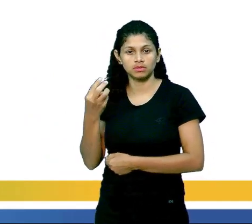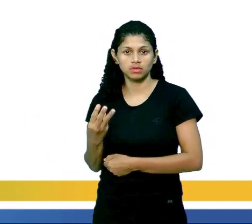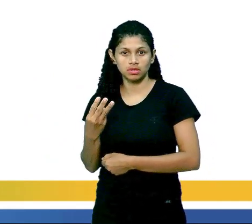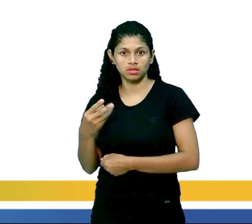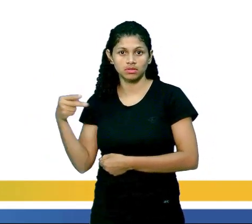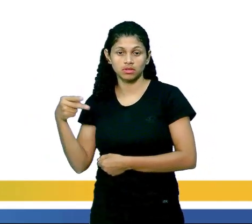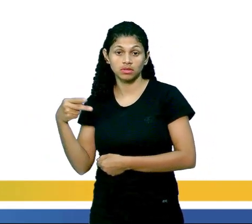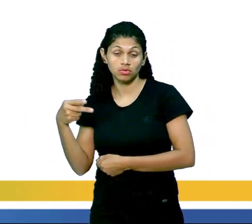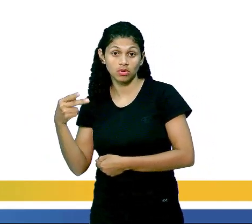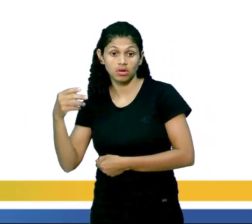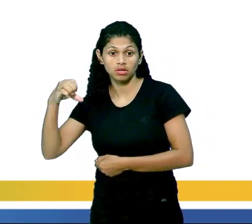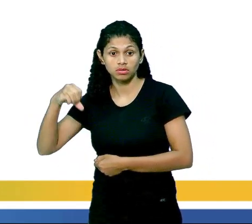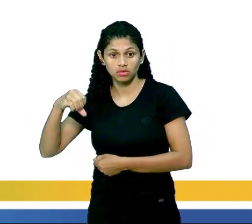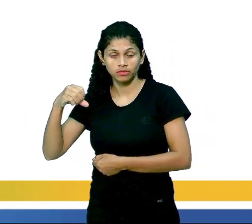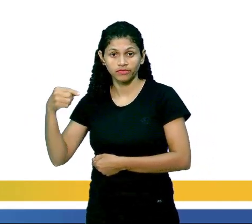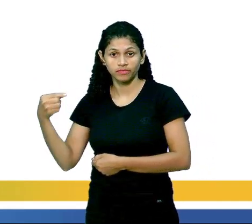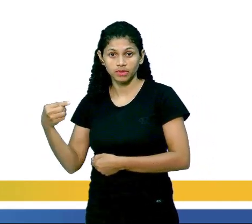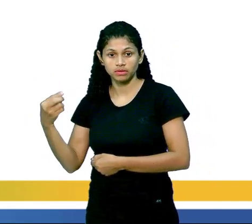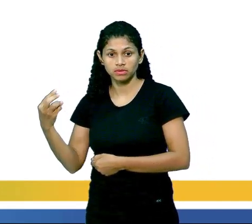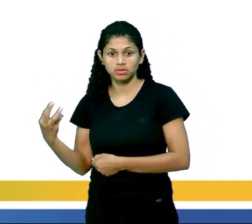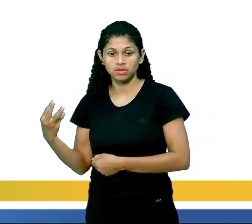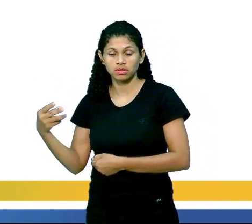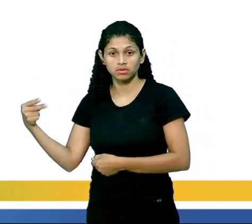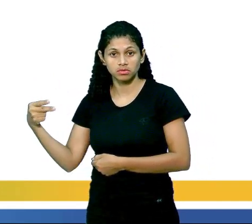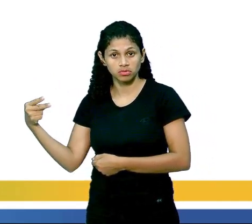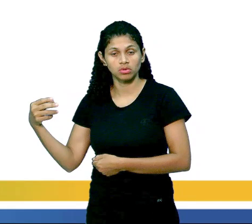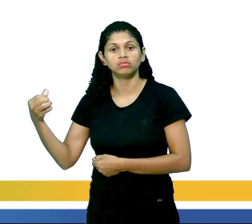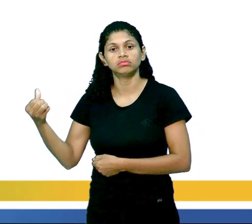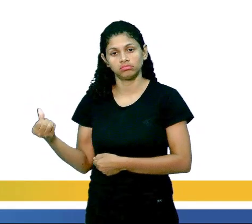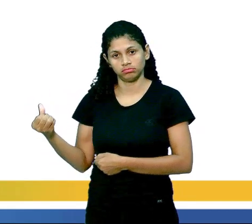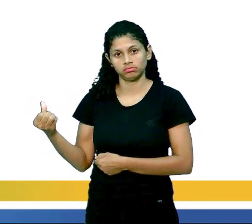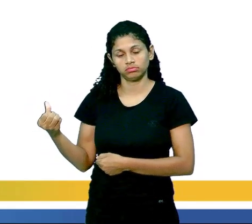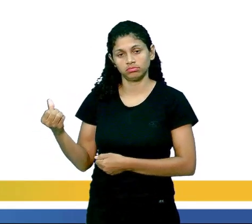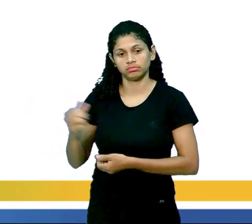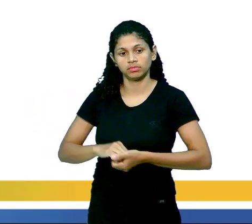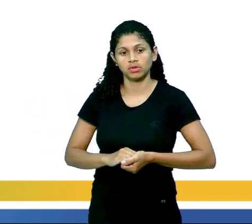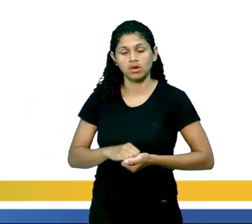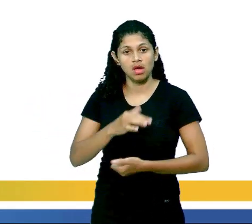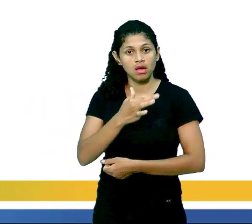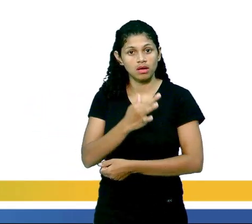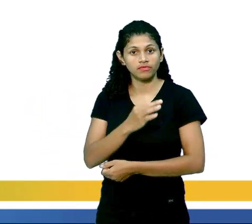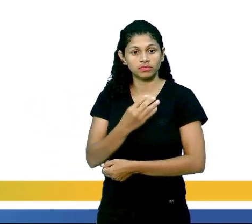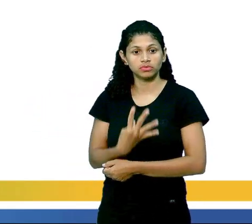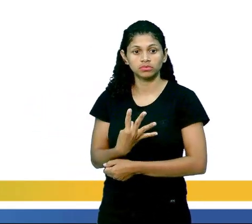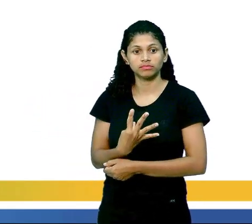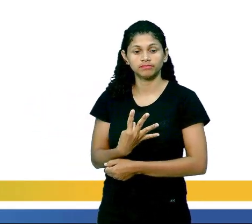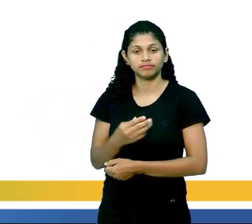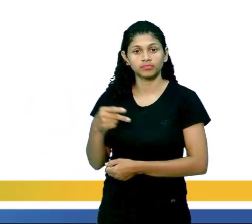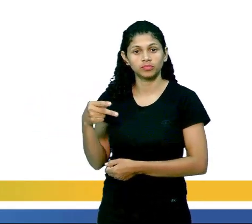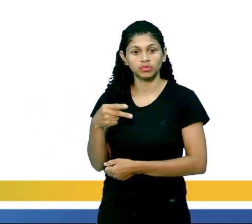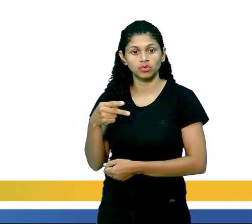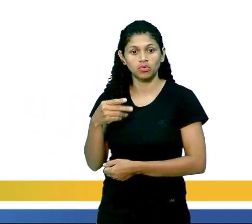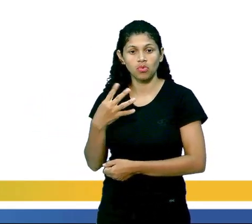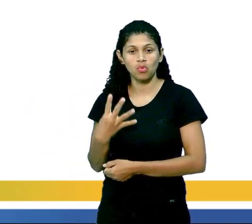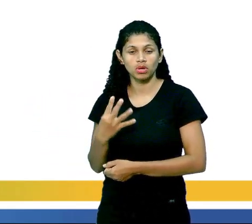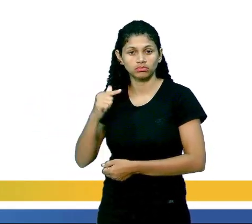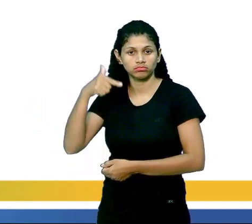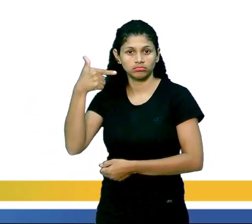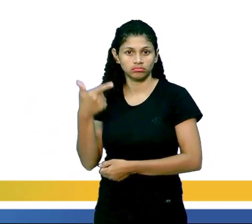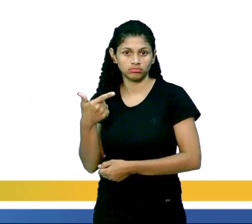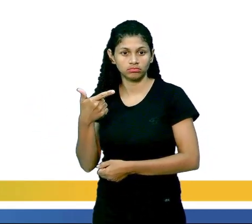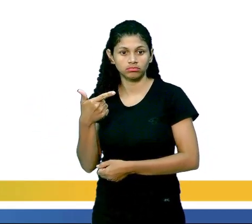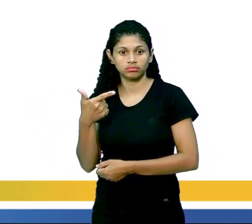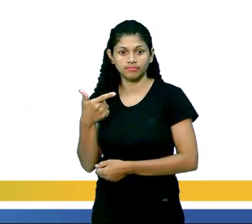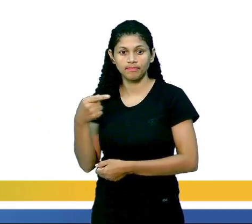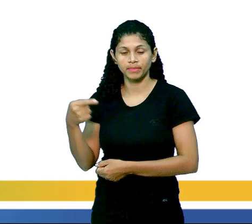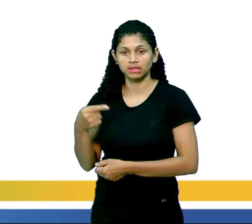igual a 9, e 9 menos 3 é igual a 6. O f de 4 vai ficar 4 ao quadrado